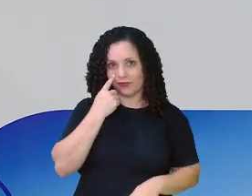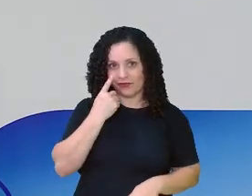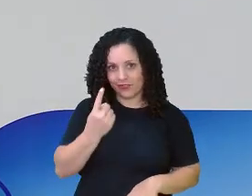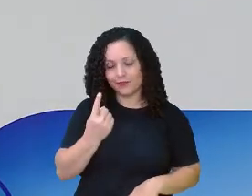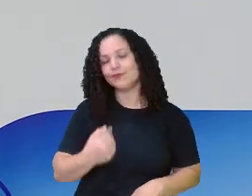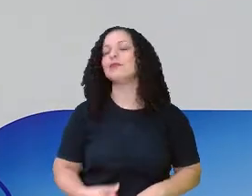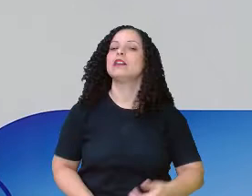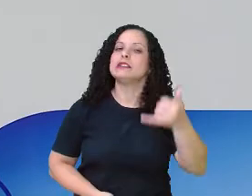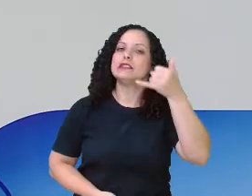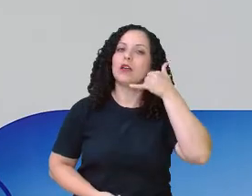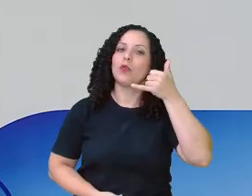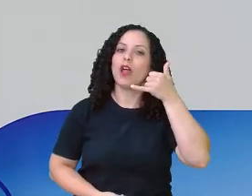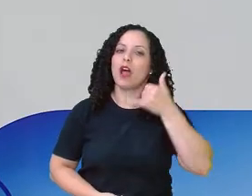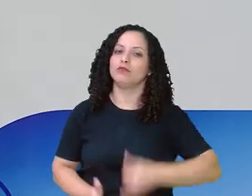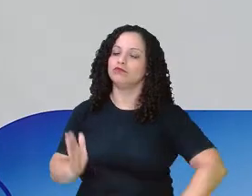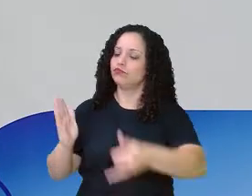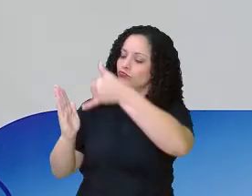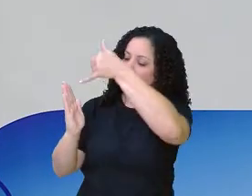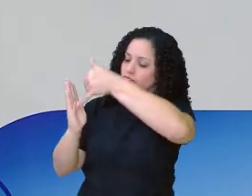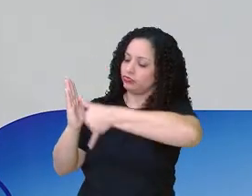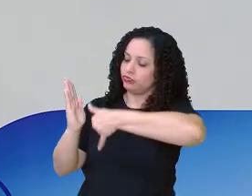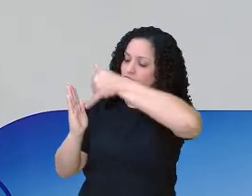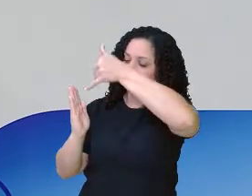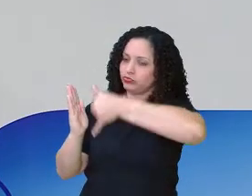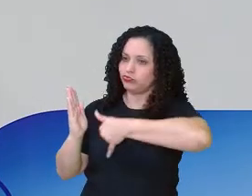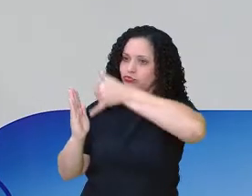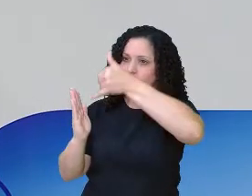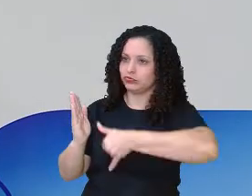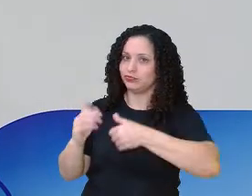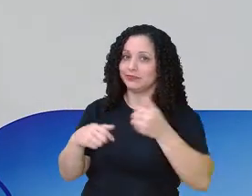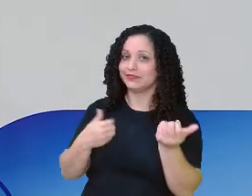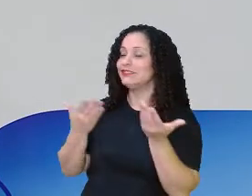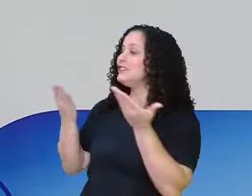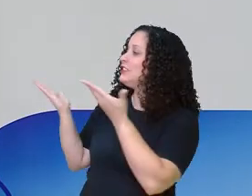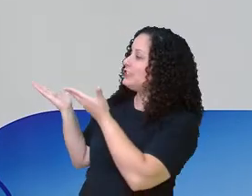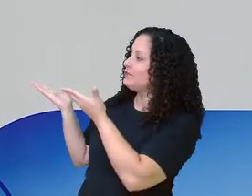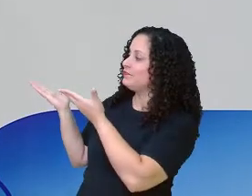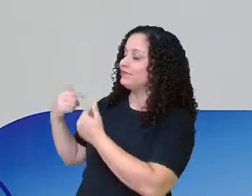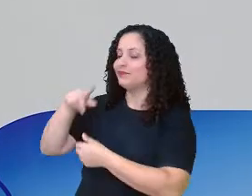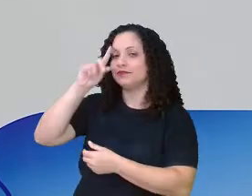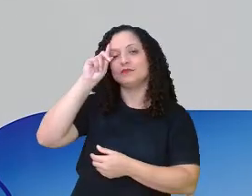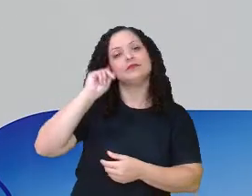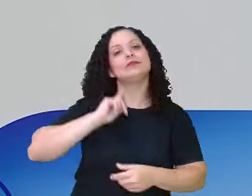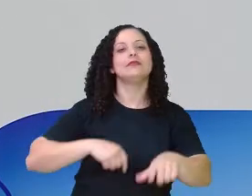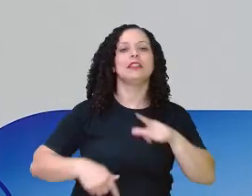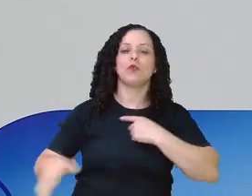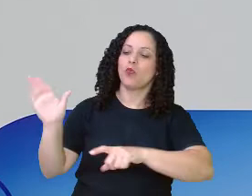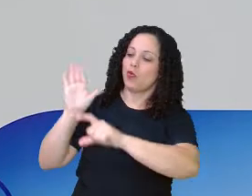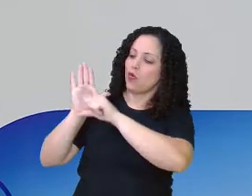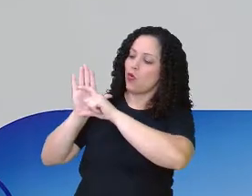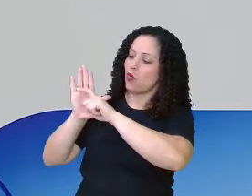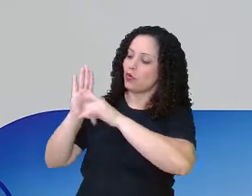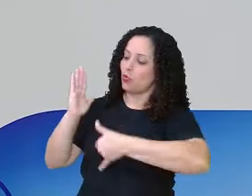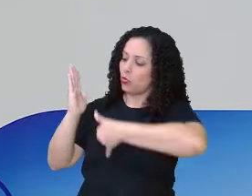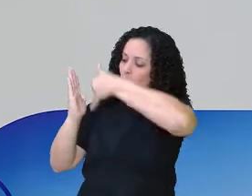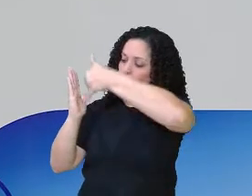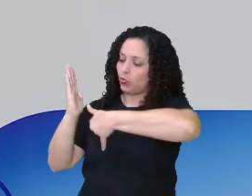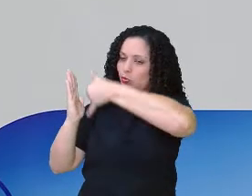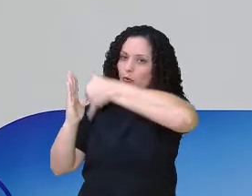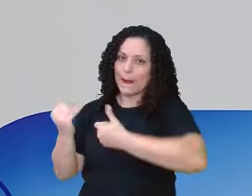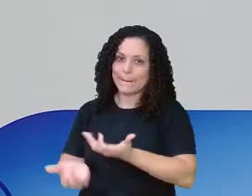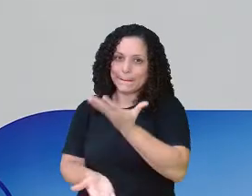teu celular, colocar na câmera e ó, aqui, ó. Isso, aqui mesmo. Você vai colocar o QR Code e vai baixar esse